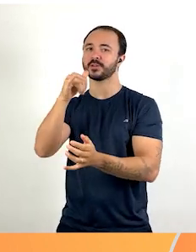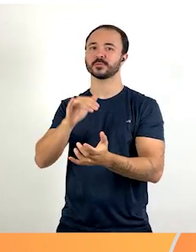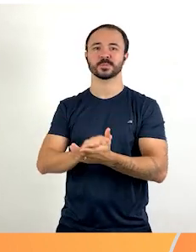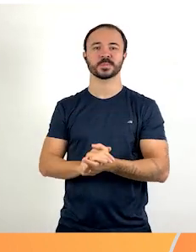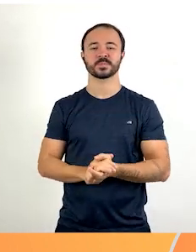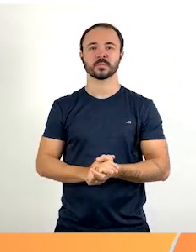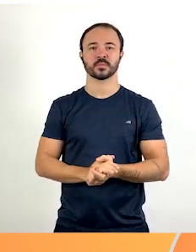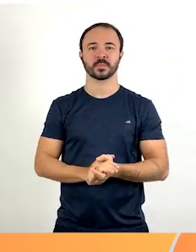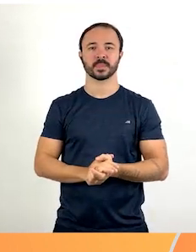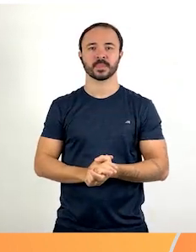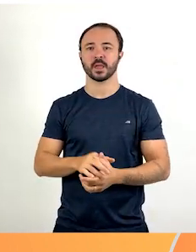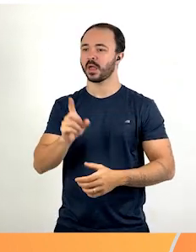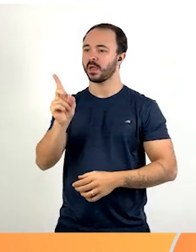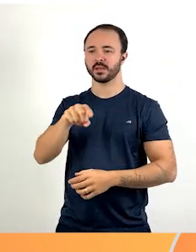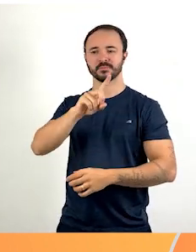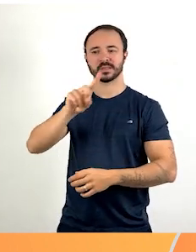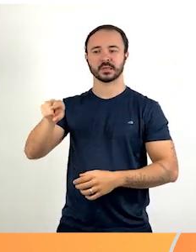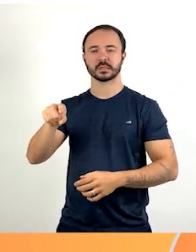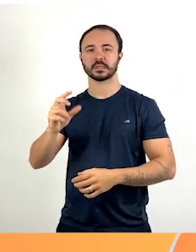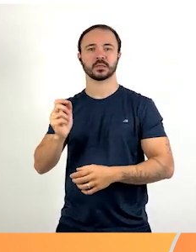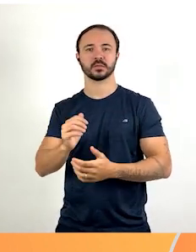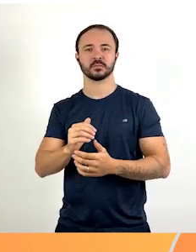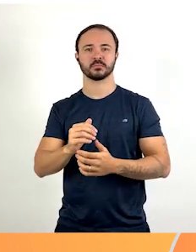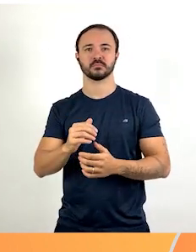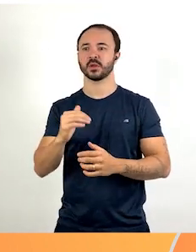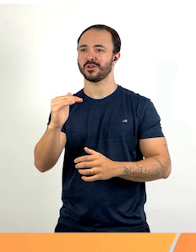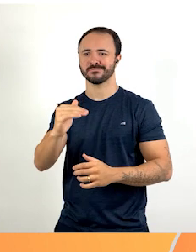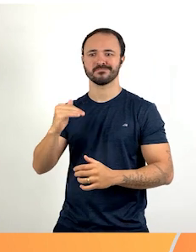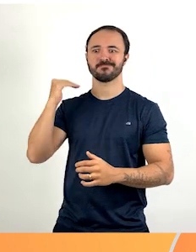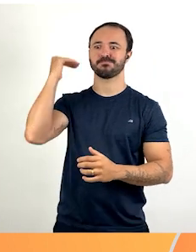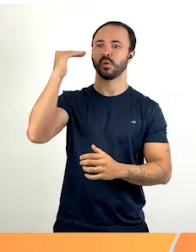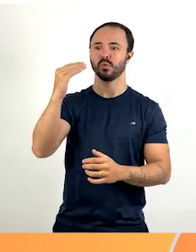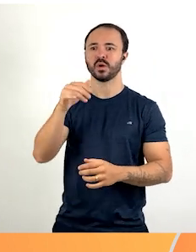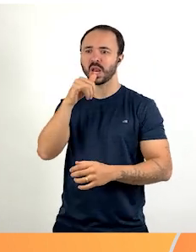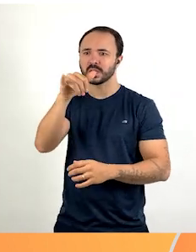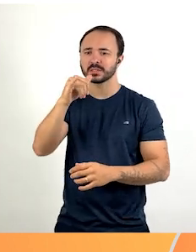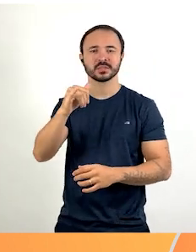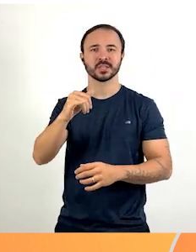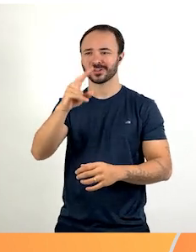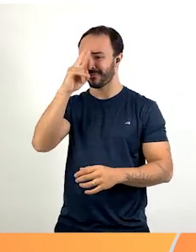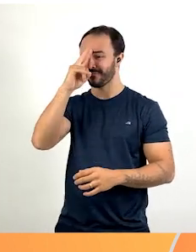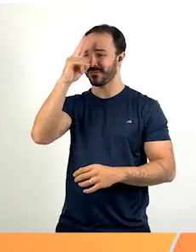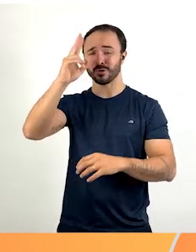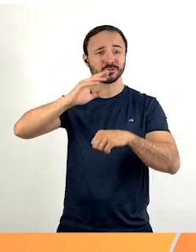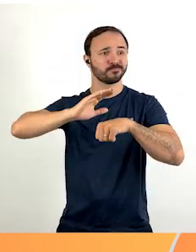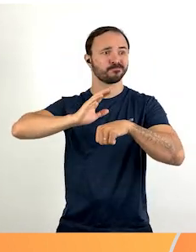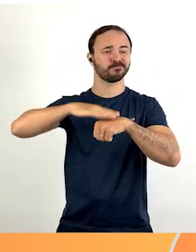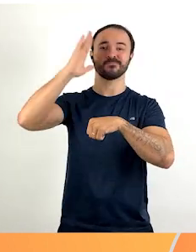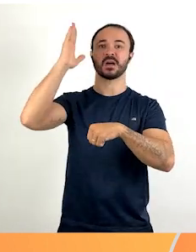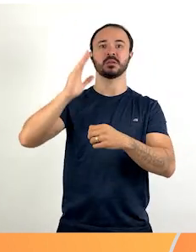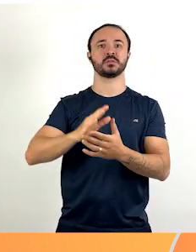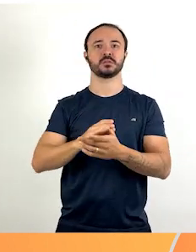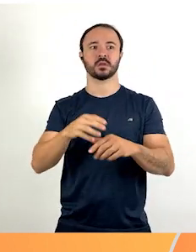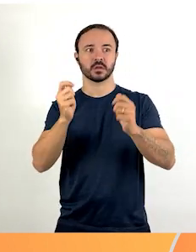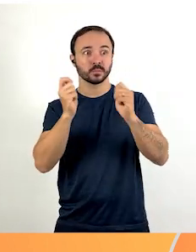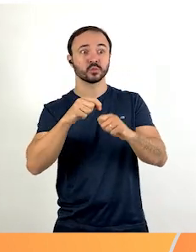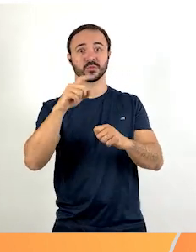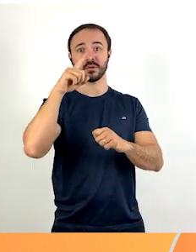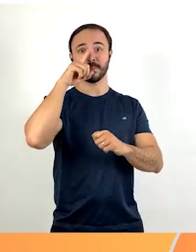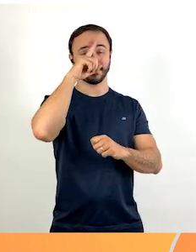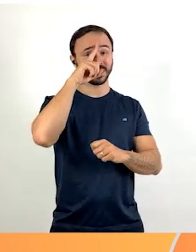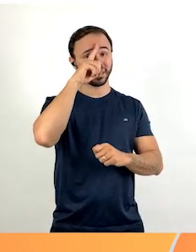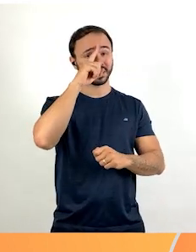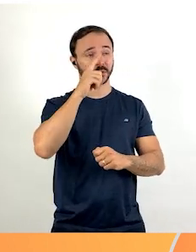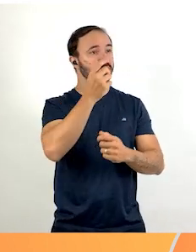Eliminar picos de corrente elétrica que são prejudiciais para alguns aparelhos. Então, há um momento na corrente elétrica que pode oferecer risco